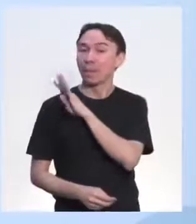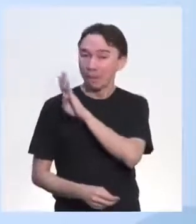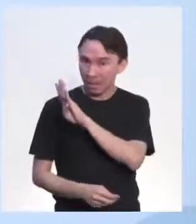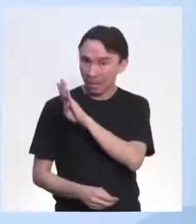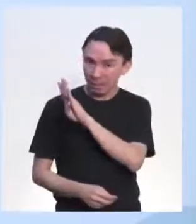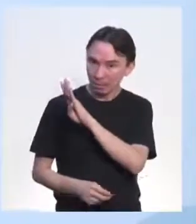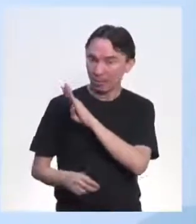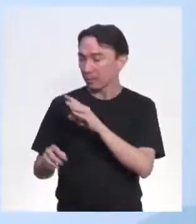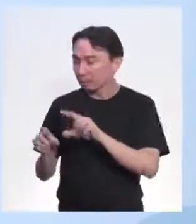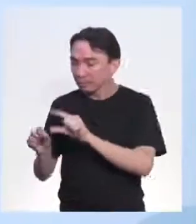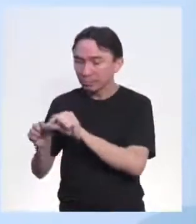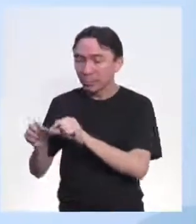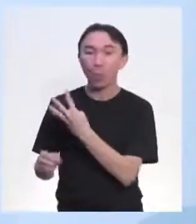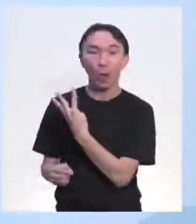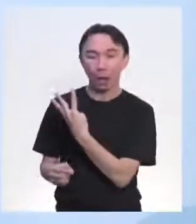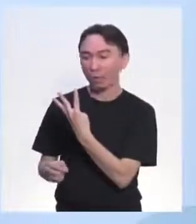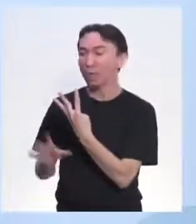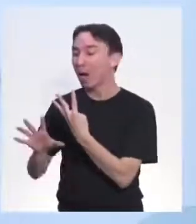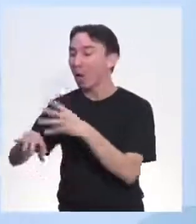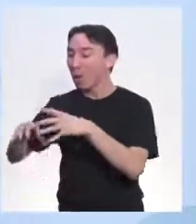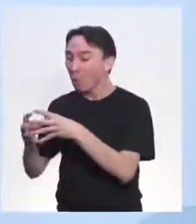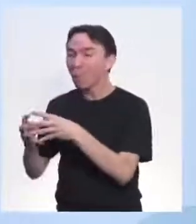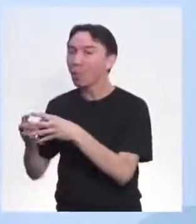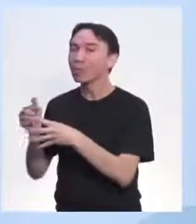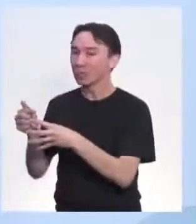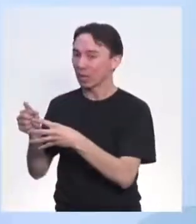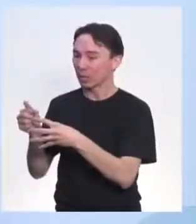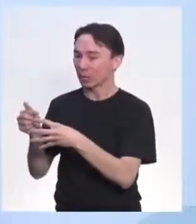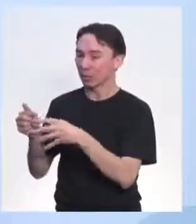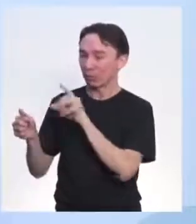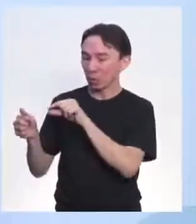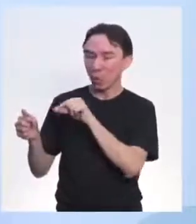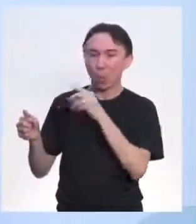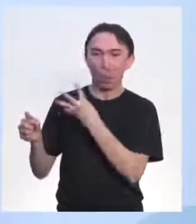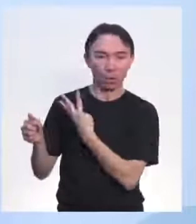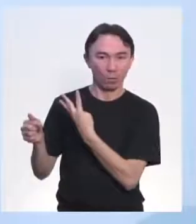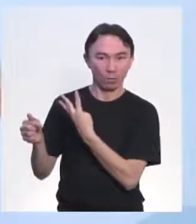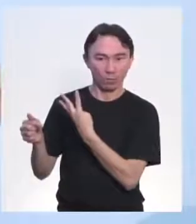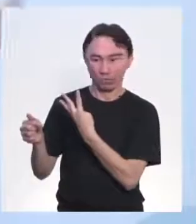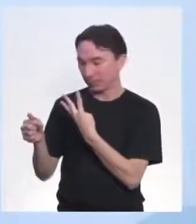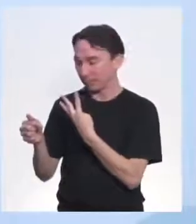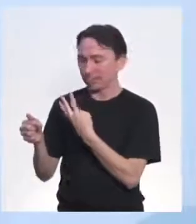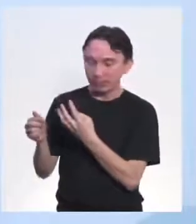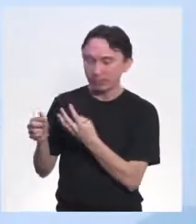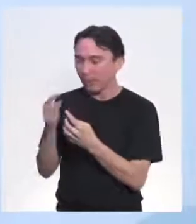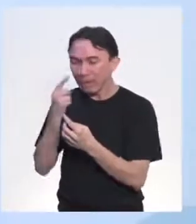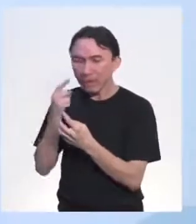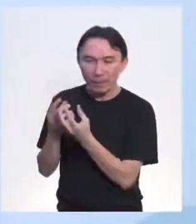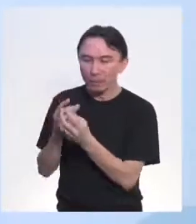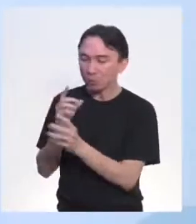entre 7. Fizemos as combinações, encontramos 35. E aí nós vamos juntar tudo isso daí de que